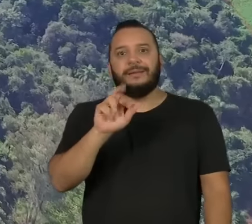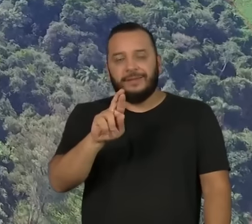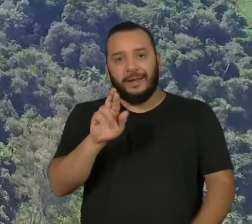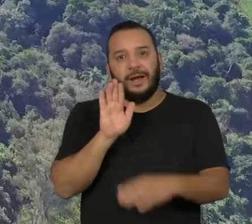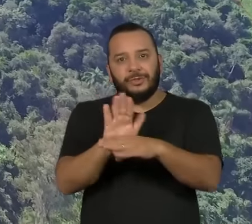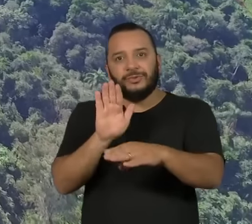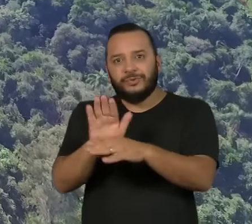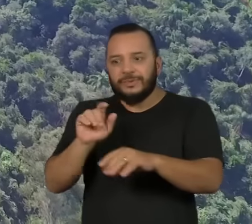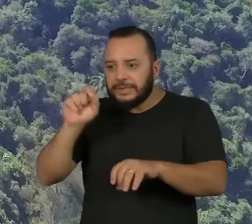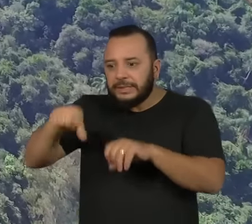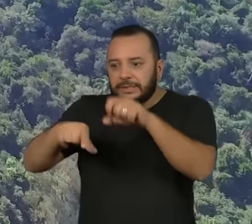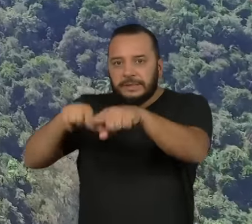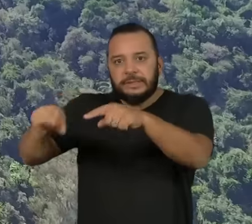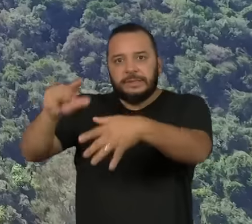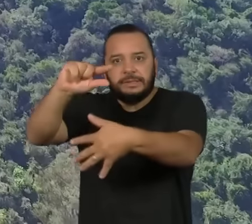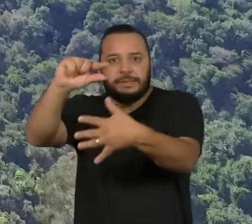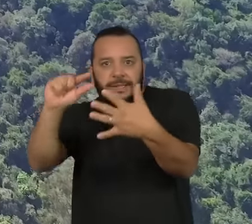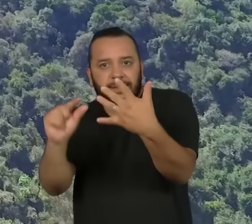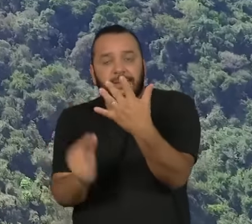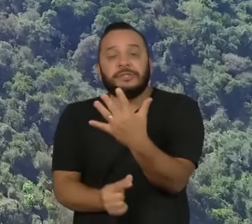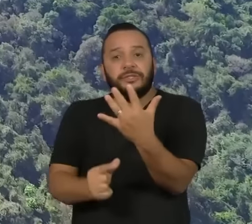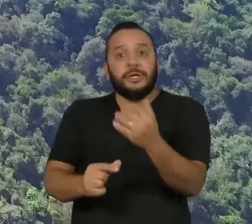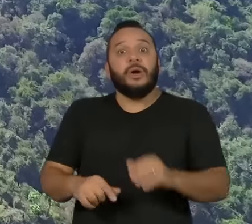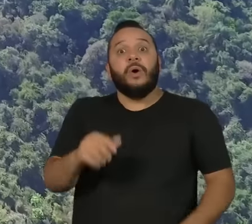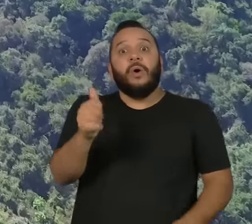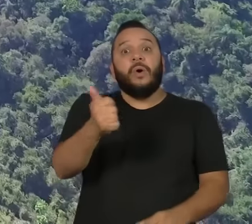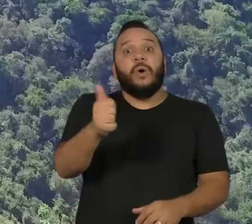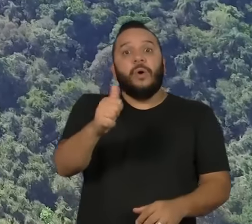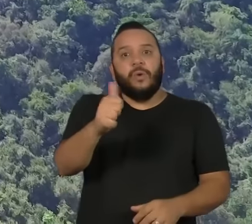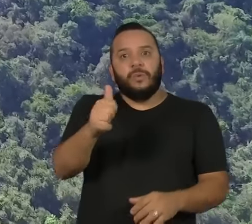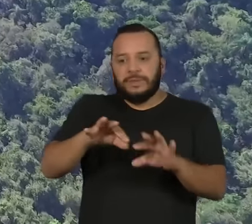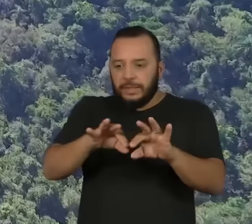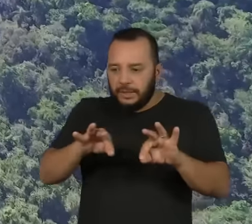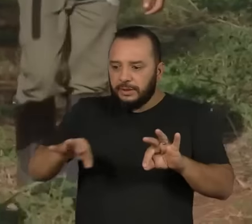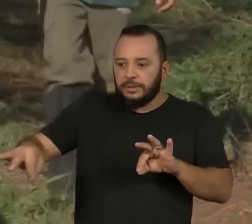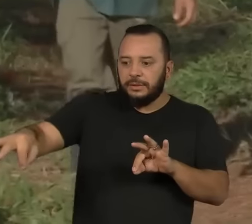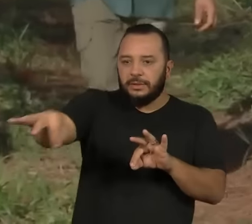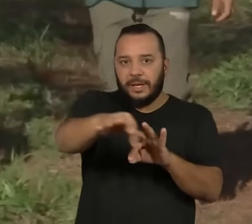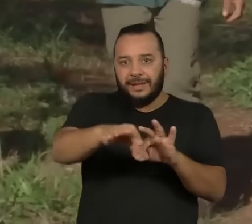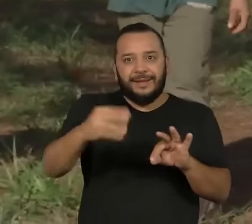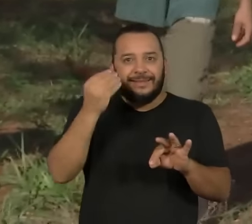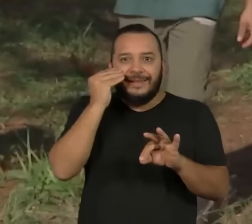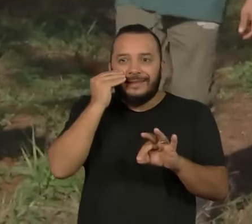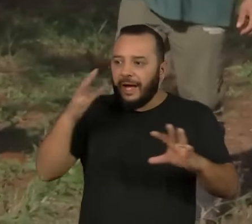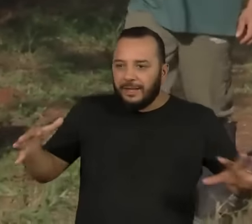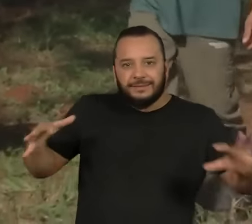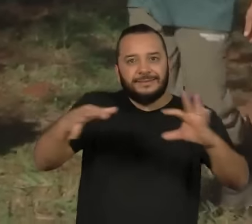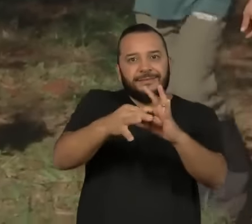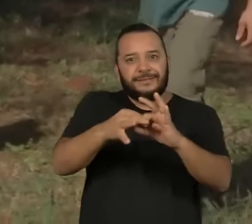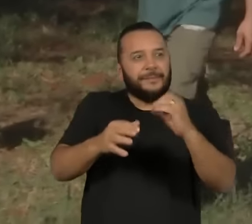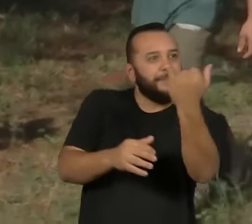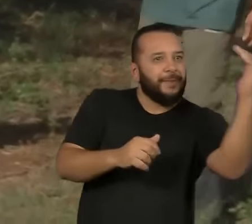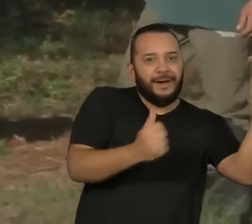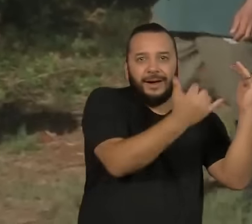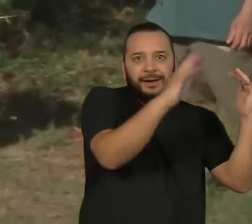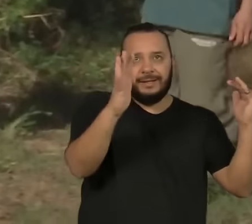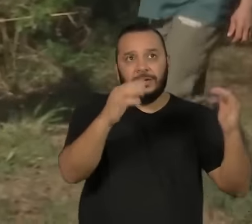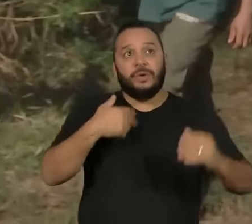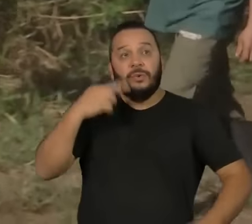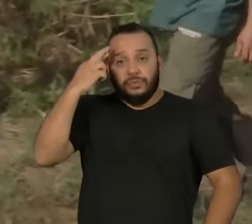em cerca de 11 hectares, uma tentativa de promover a conexão com o parque. Os proprietários apoiam, mas não